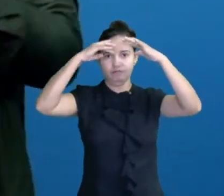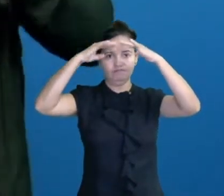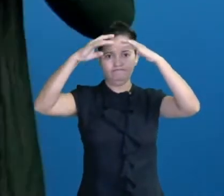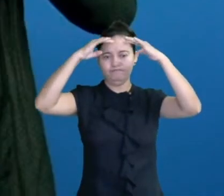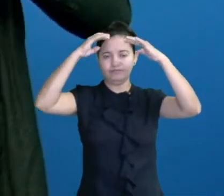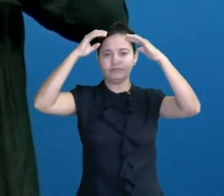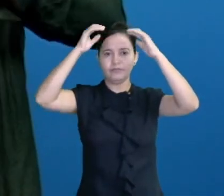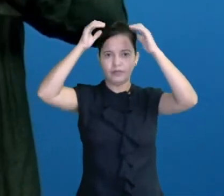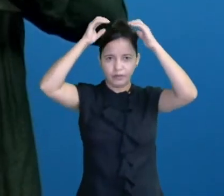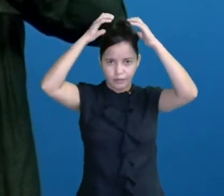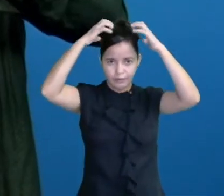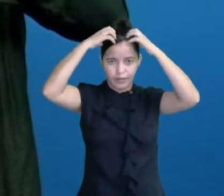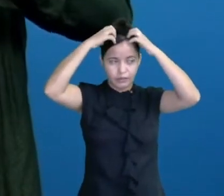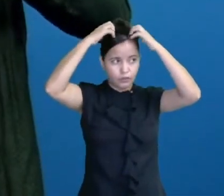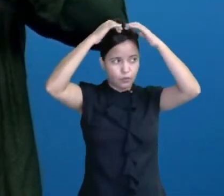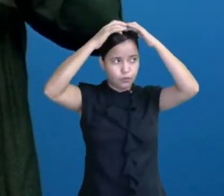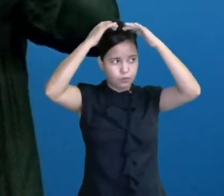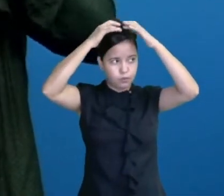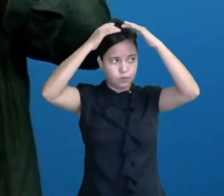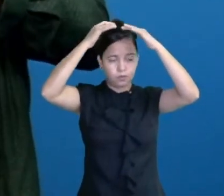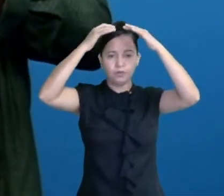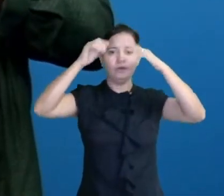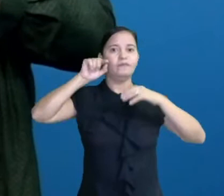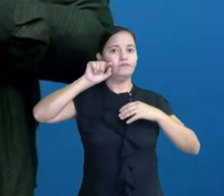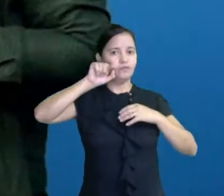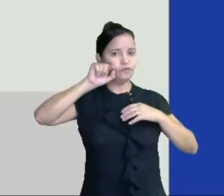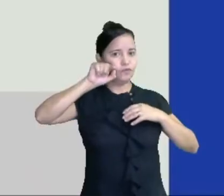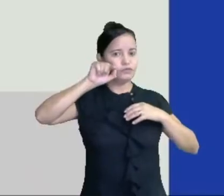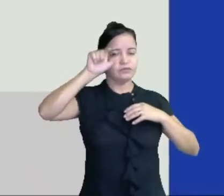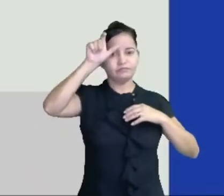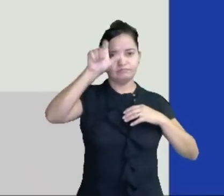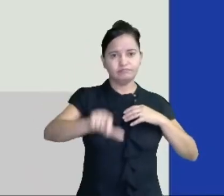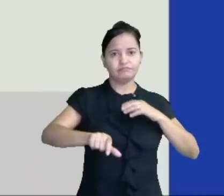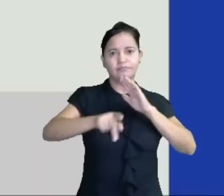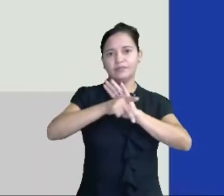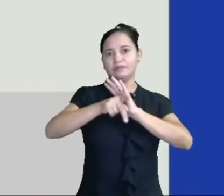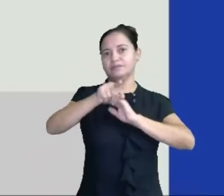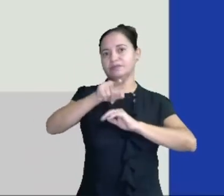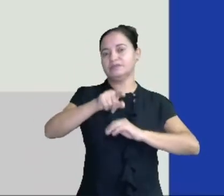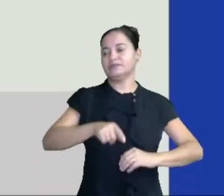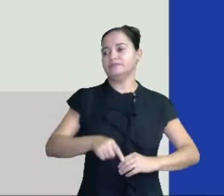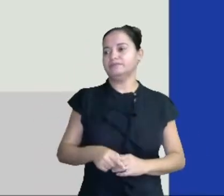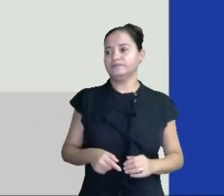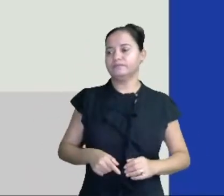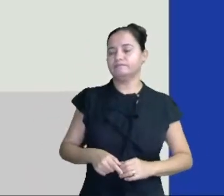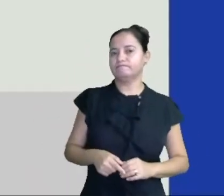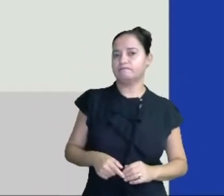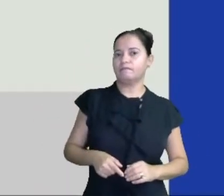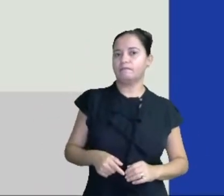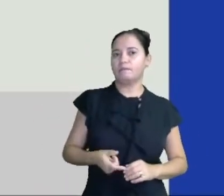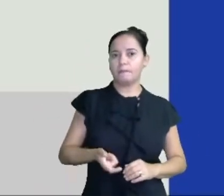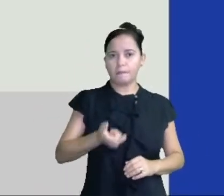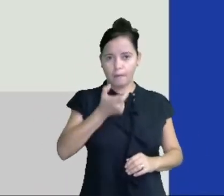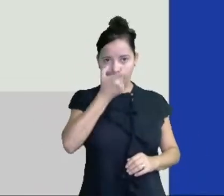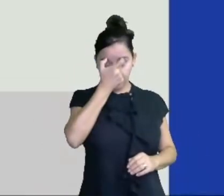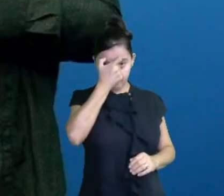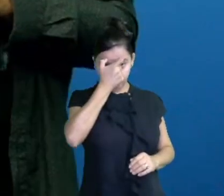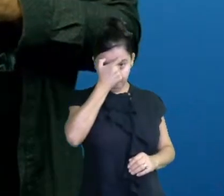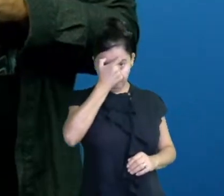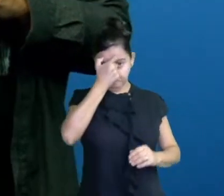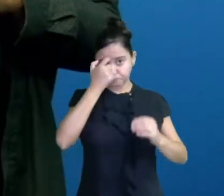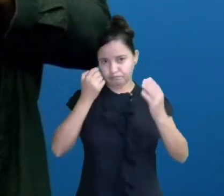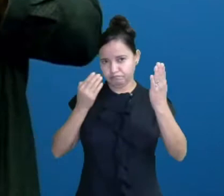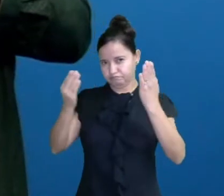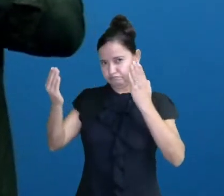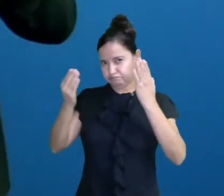dialogando para fazer você ser quem você é. E aí, por último, mudanças psicológicas e sociais. Então a gente vai